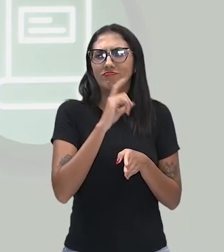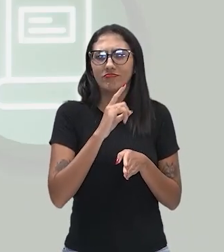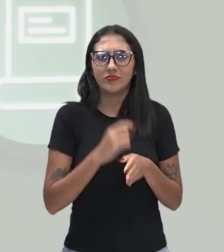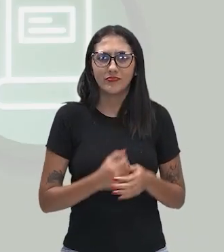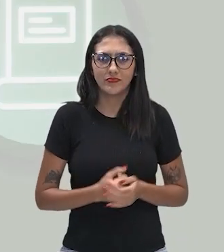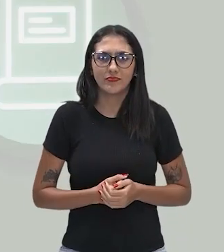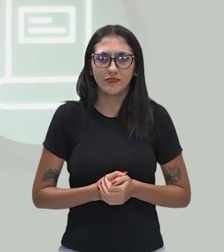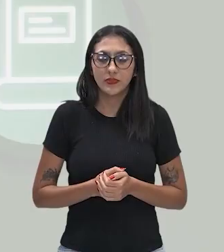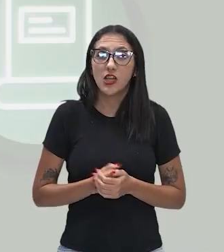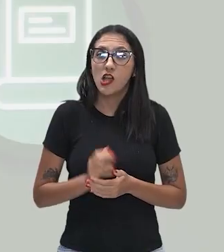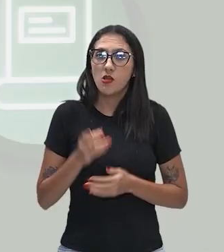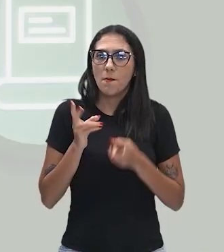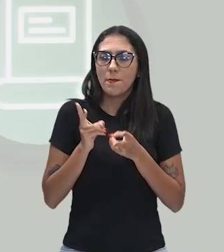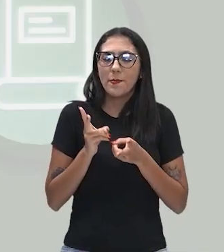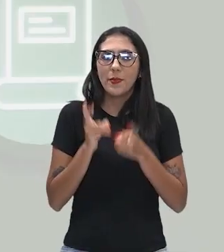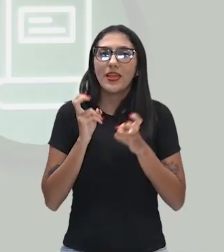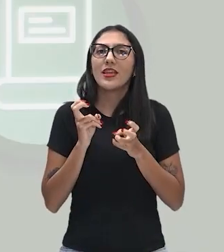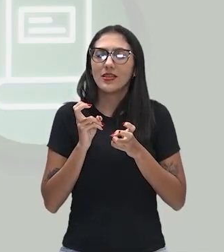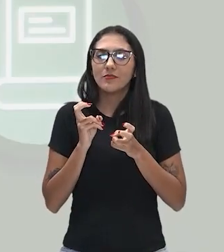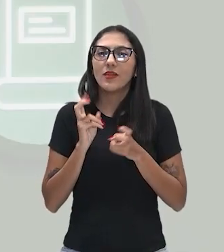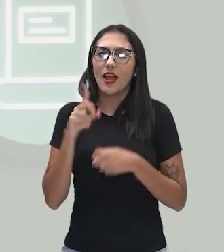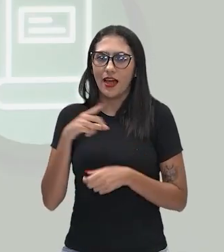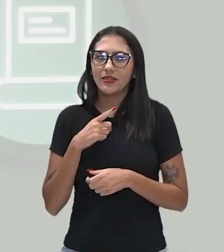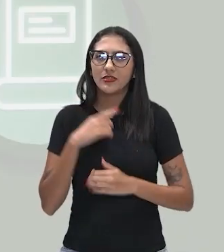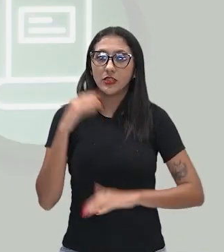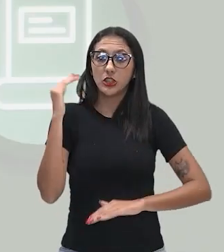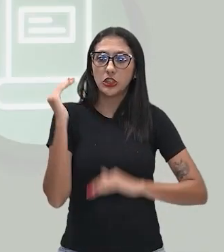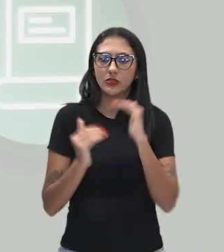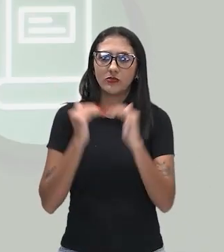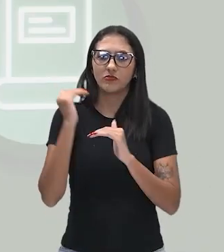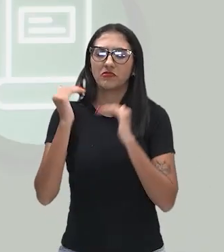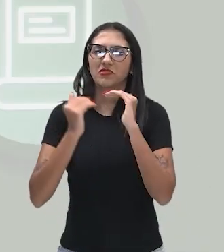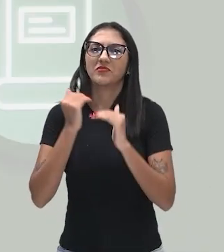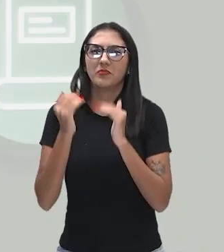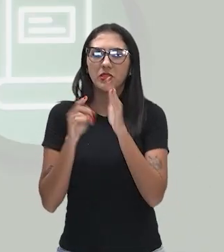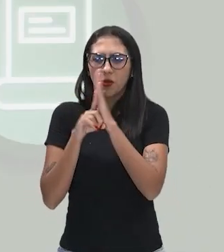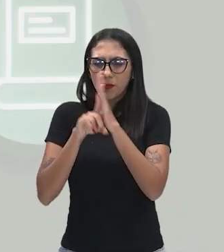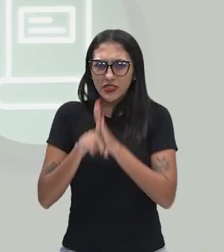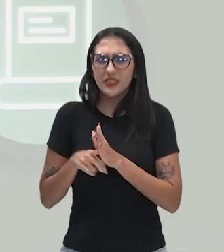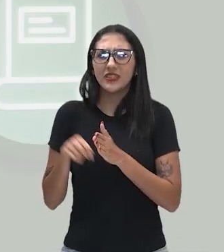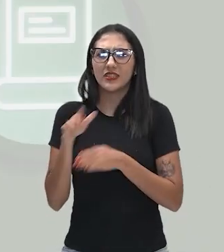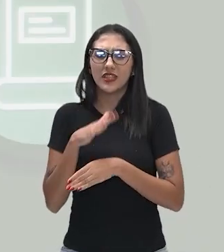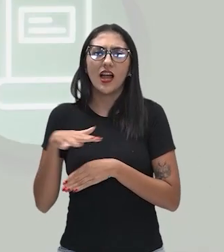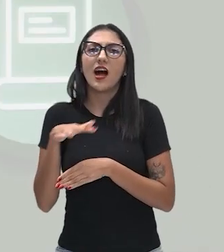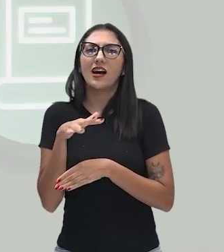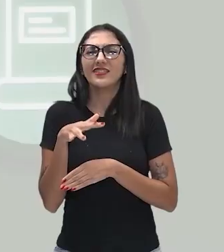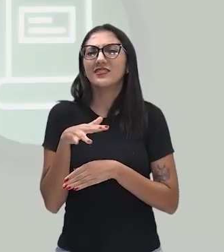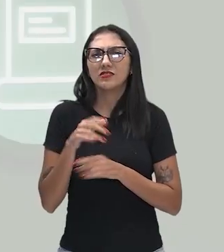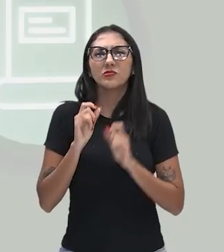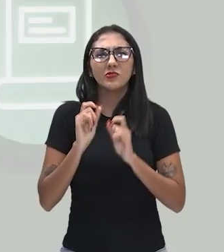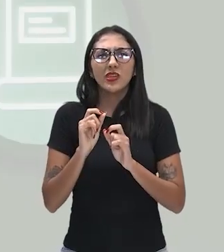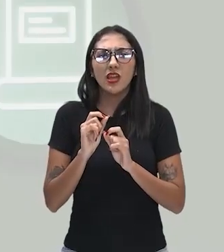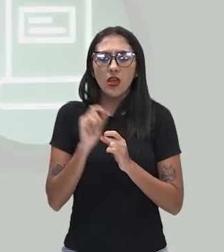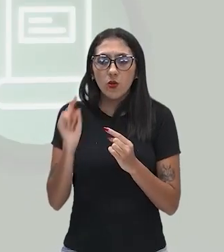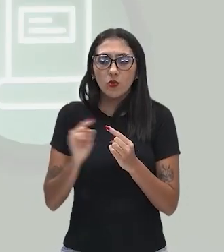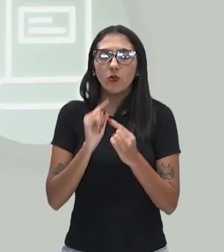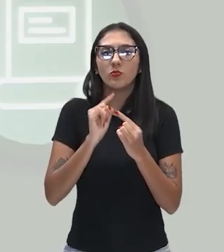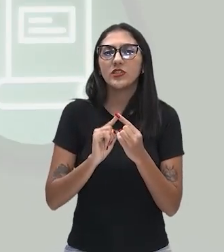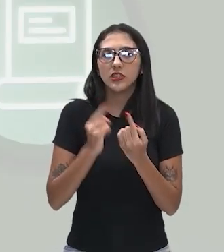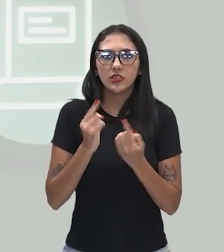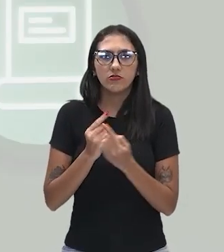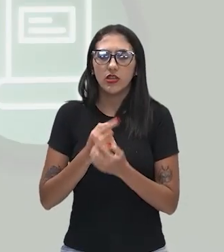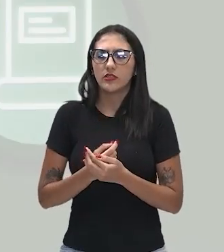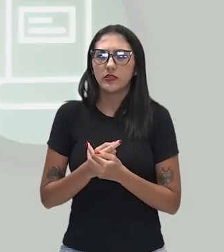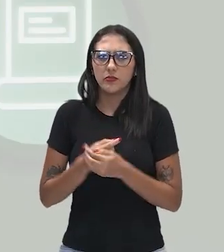da ciência. O desenvolvimento da ciência na medicina, na promoção da saúde, na detecção de